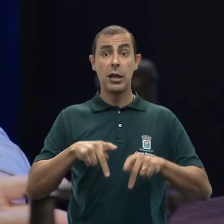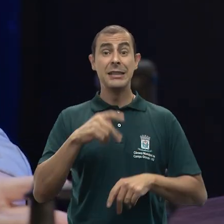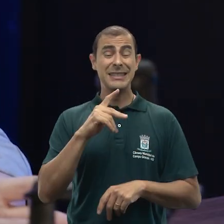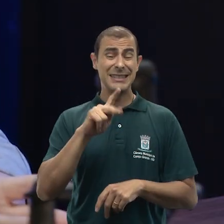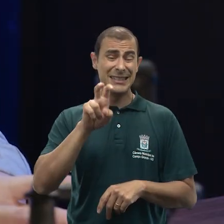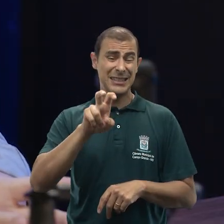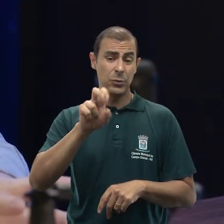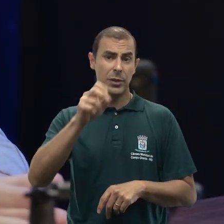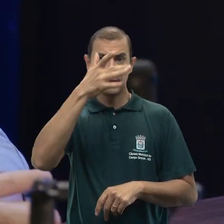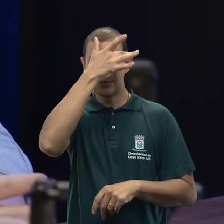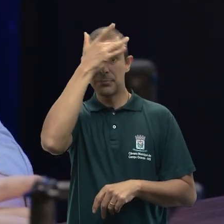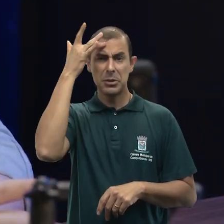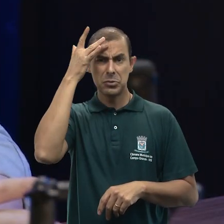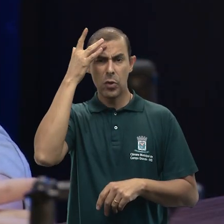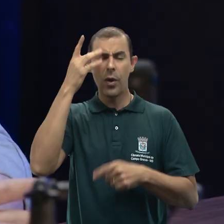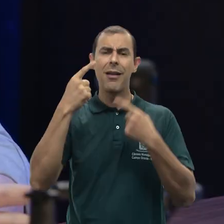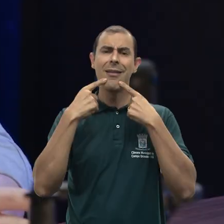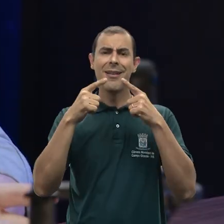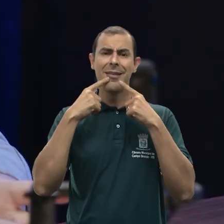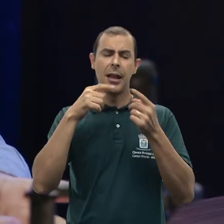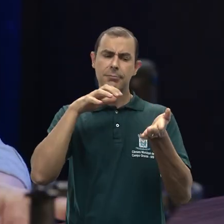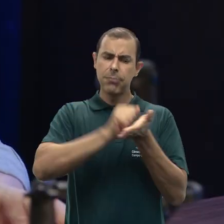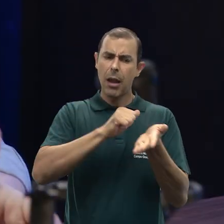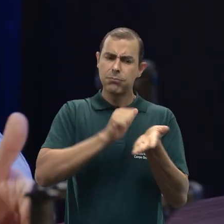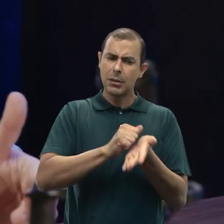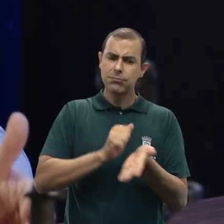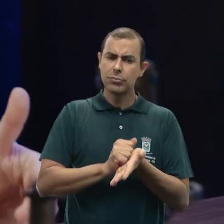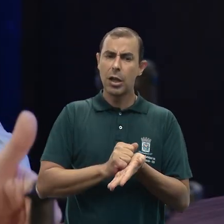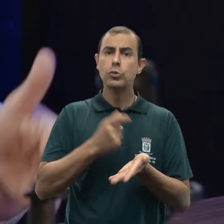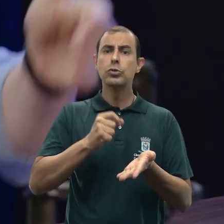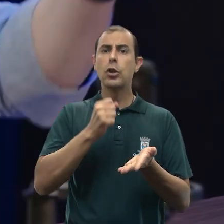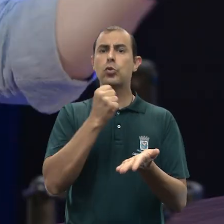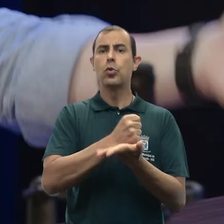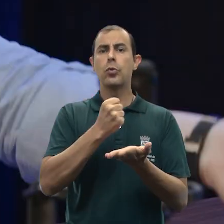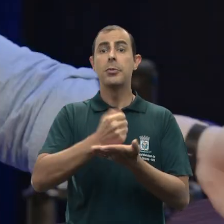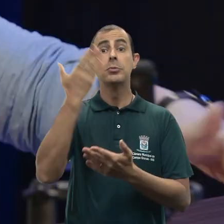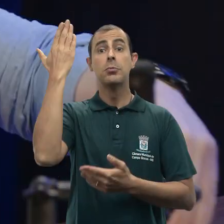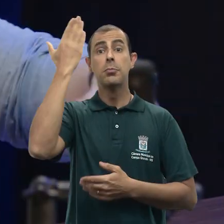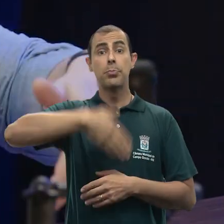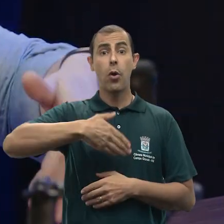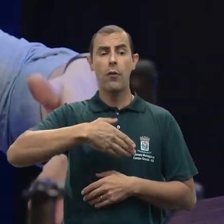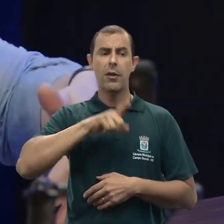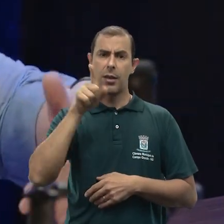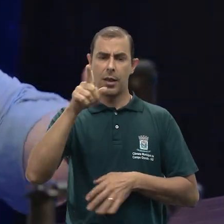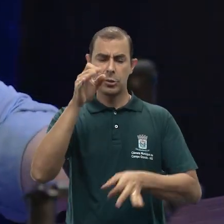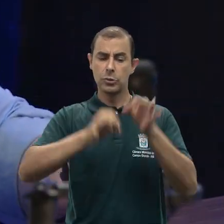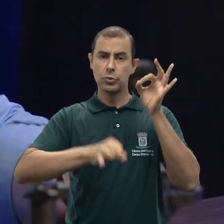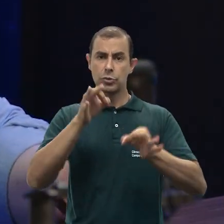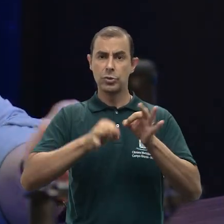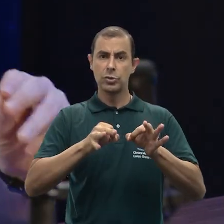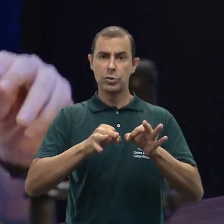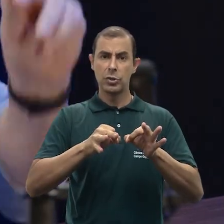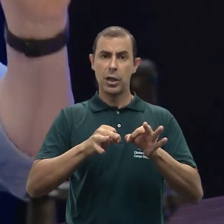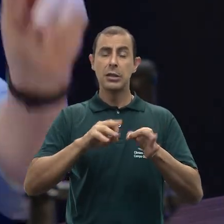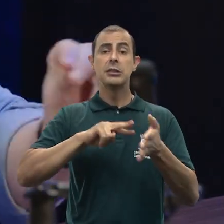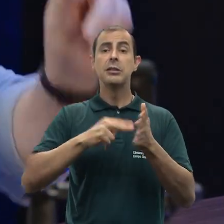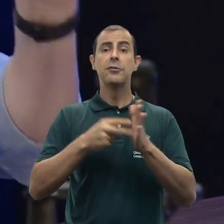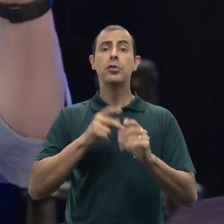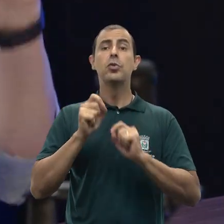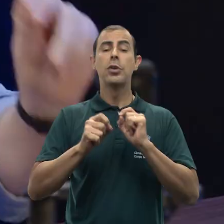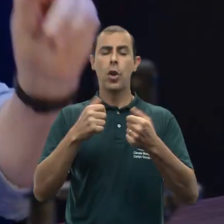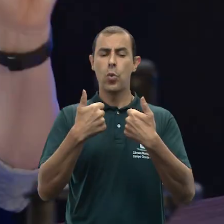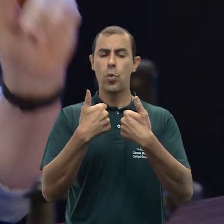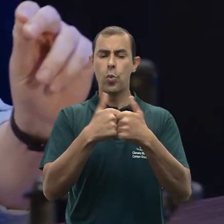audiência pública dentro de uma CPI, é porque você está criando um documento para provar para o Poder Judiciário que